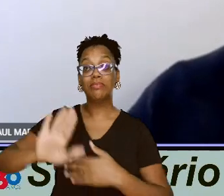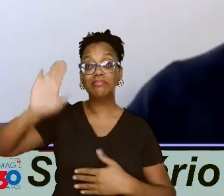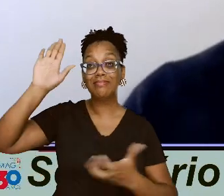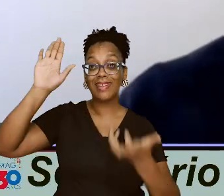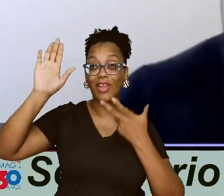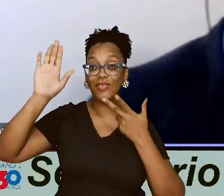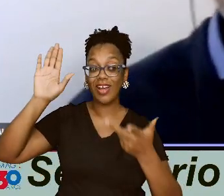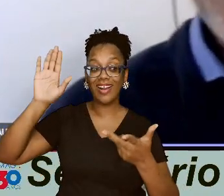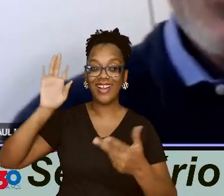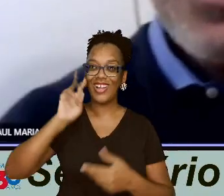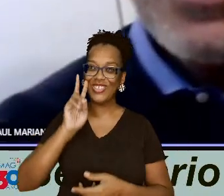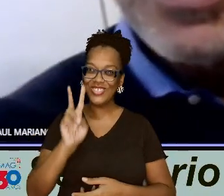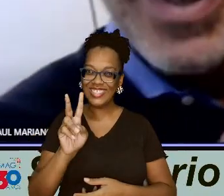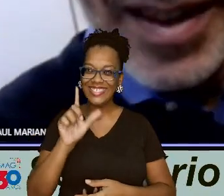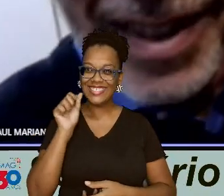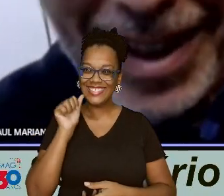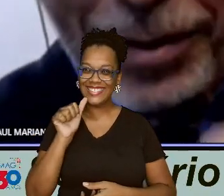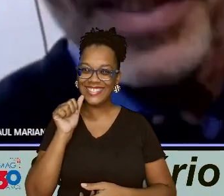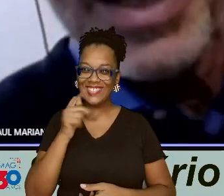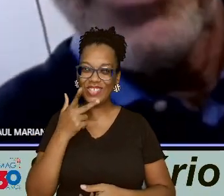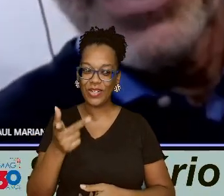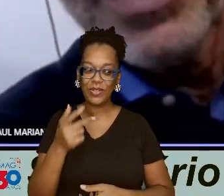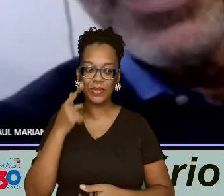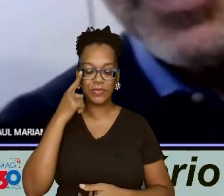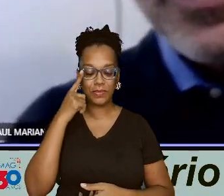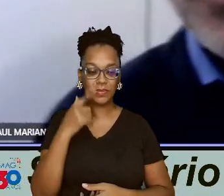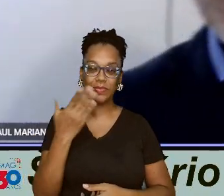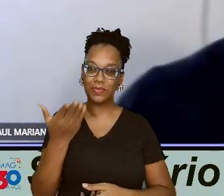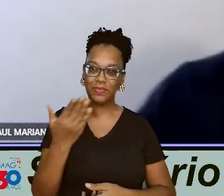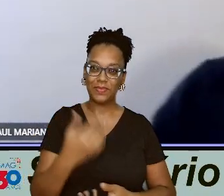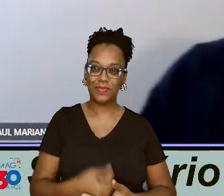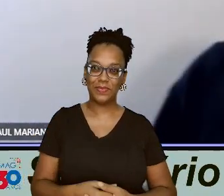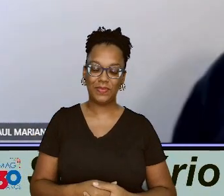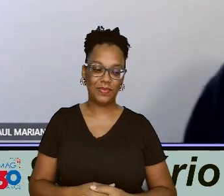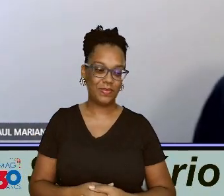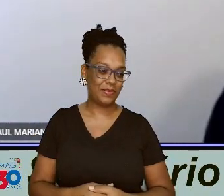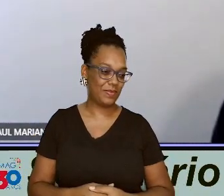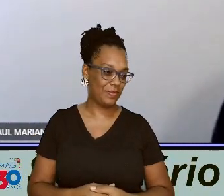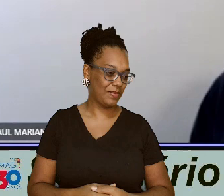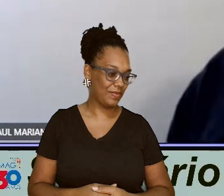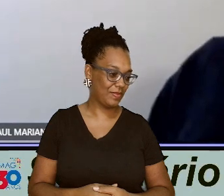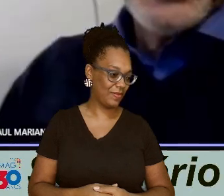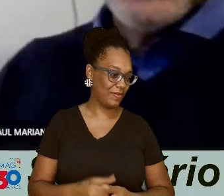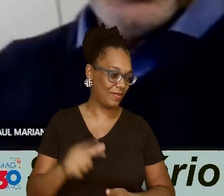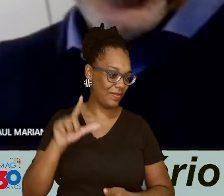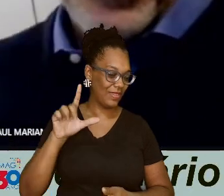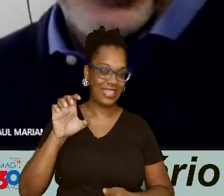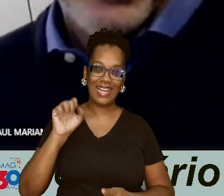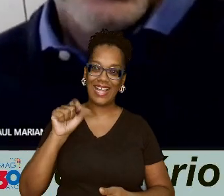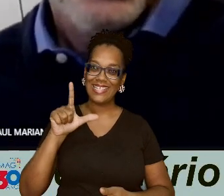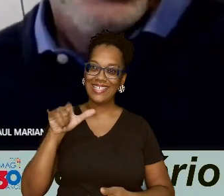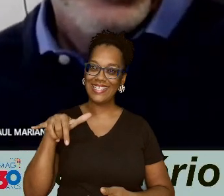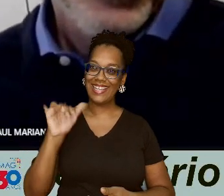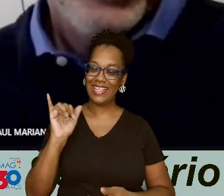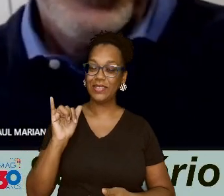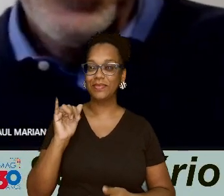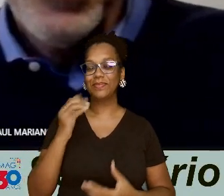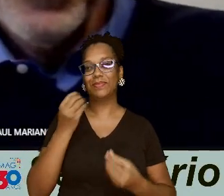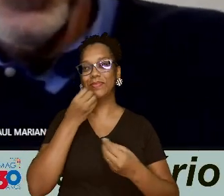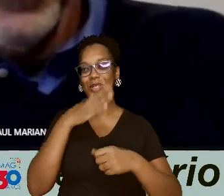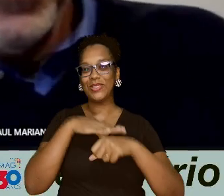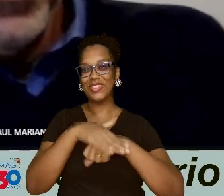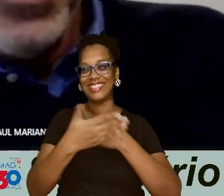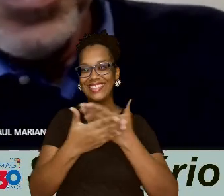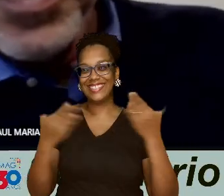Leslie, que tinha levantado a mão. Leslie, então, está com a palavra. Boa noite a todos. Obrigada pela